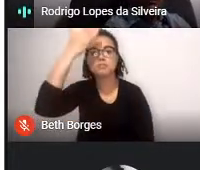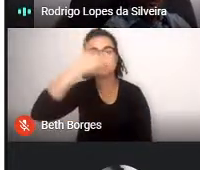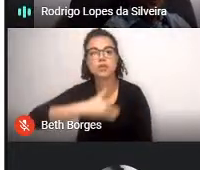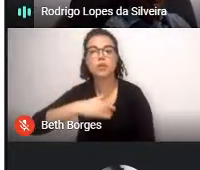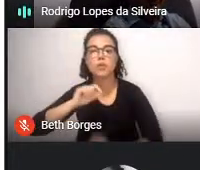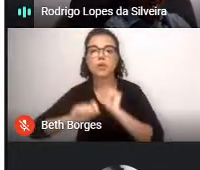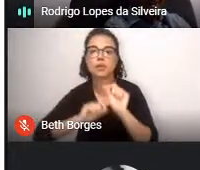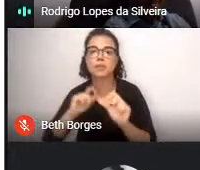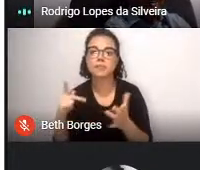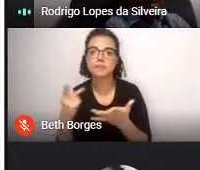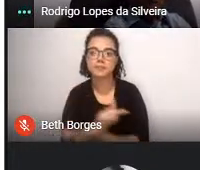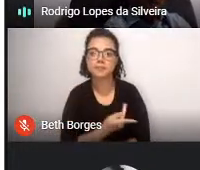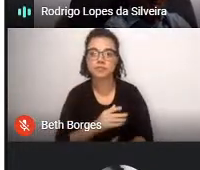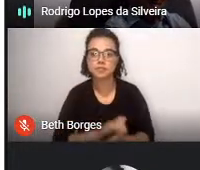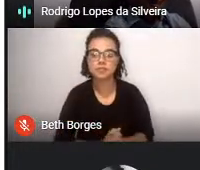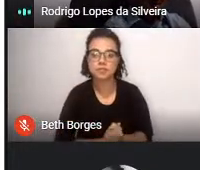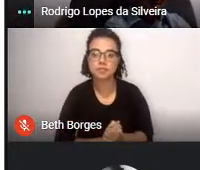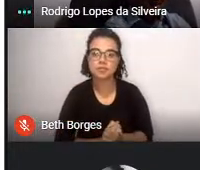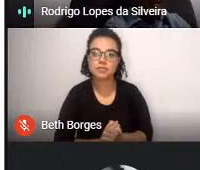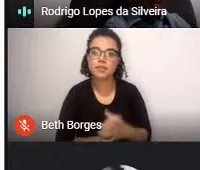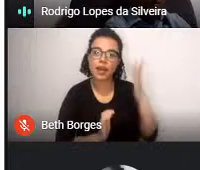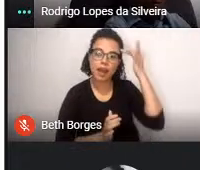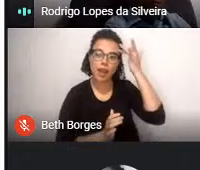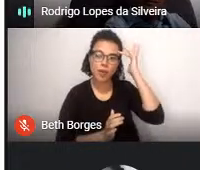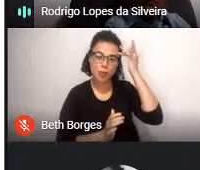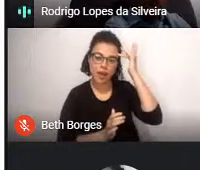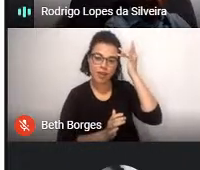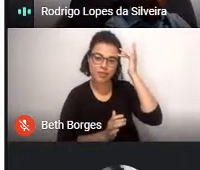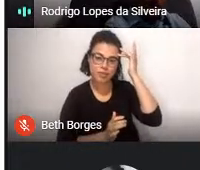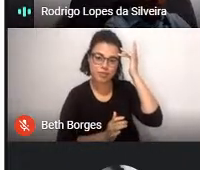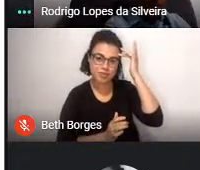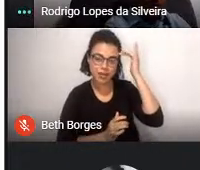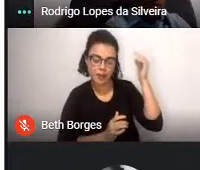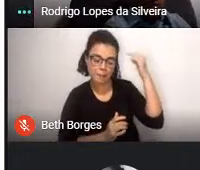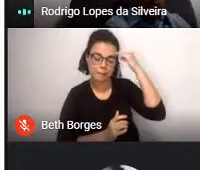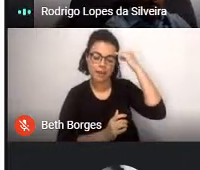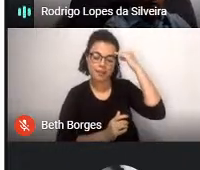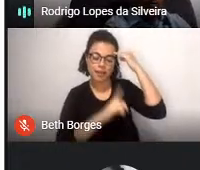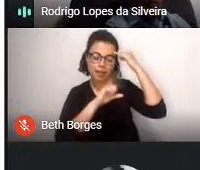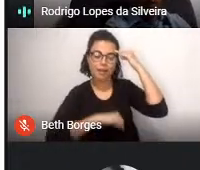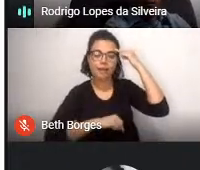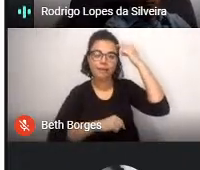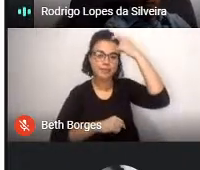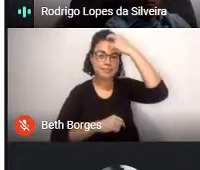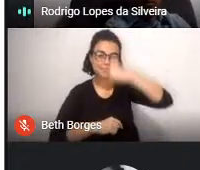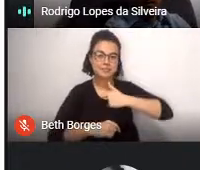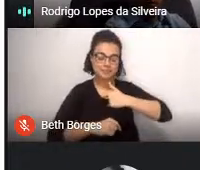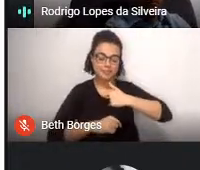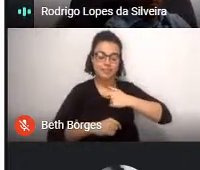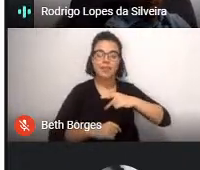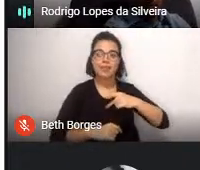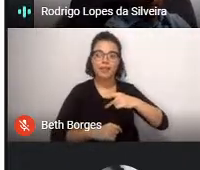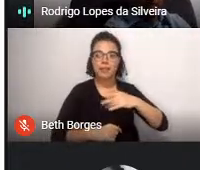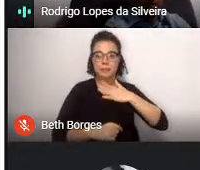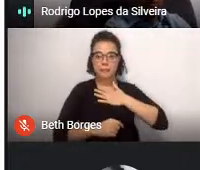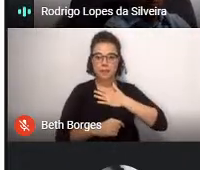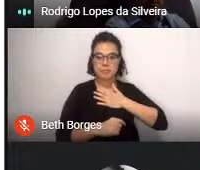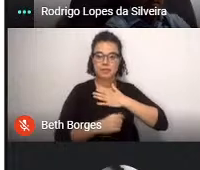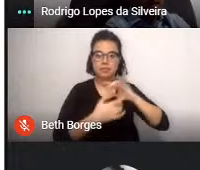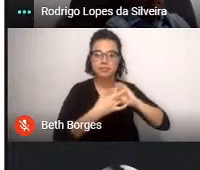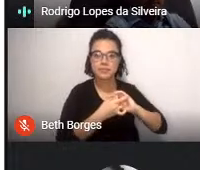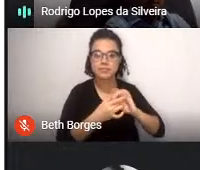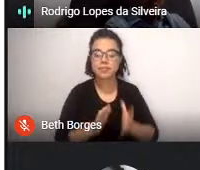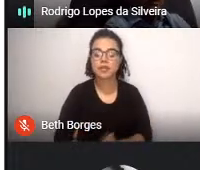gosto muito de dizer e brincar, é para mim, né? O que eu penso é para mim. O que eu faço com o meu paciente lá, o que eu trabalho com o meu